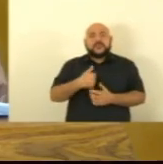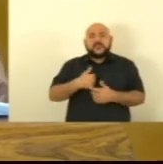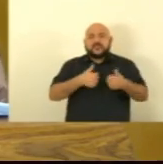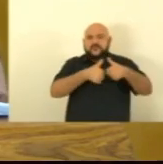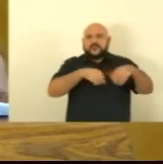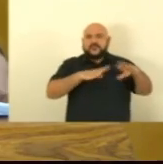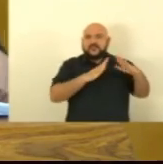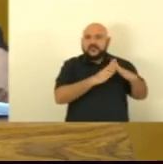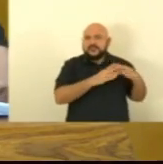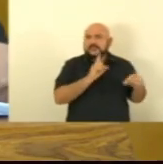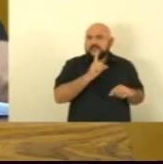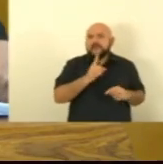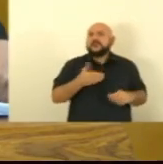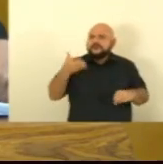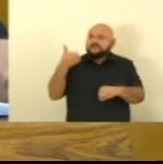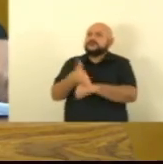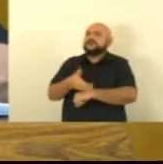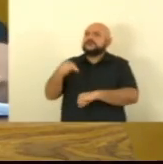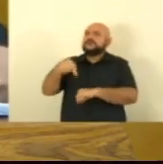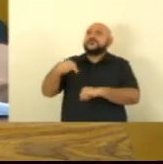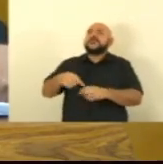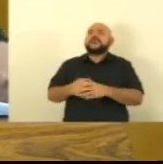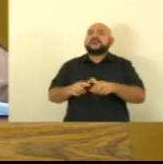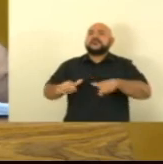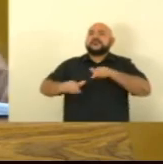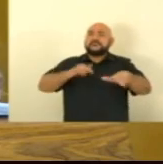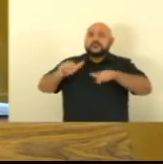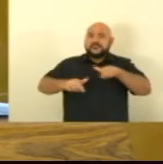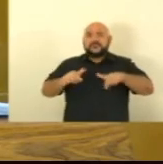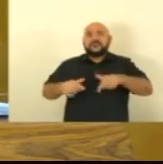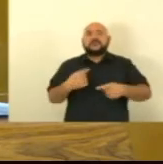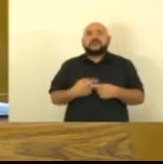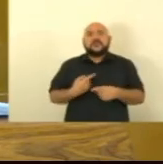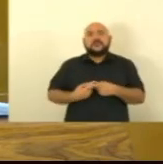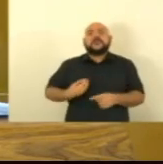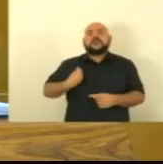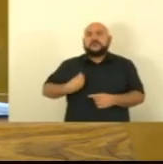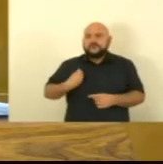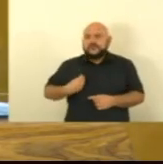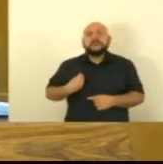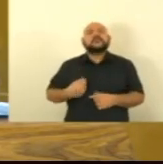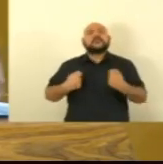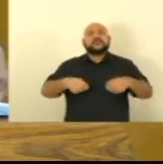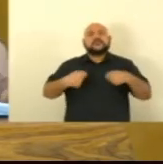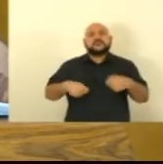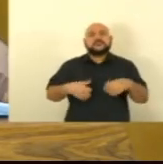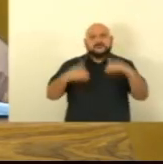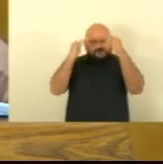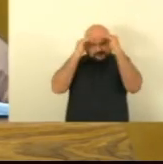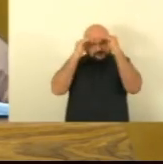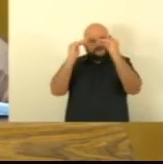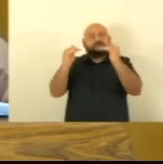nem tenho medo de cara feia. Porque isso aí é vida, isso é respeito.